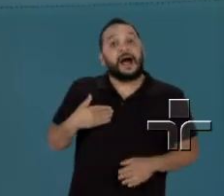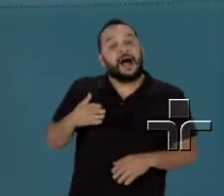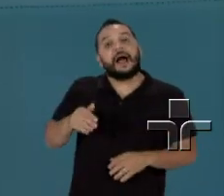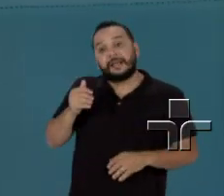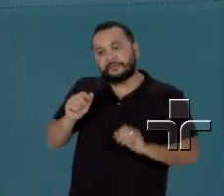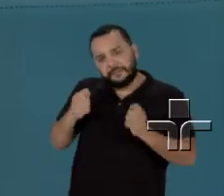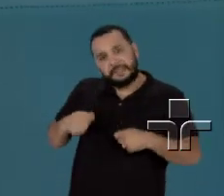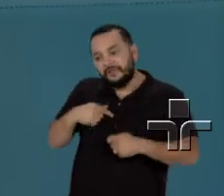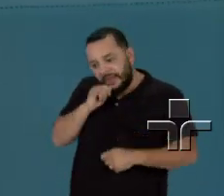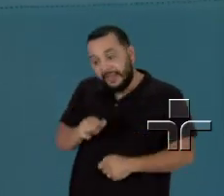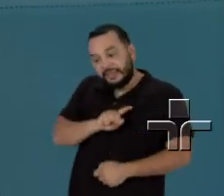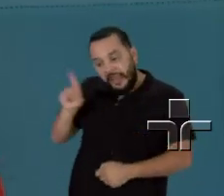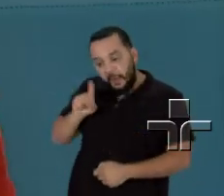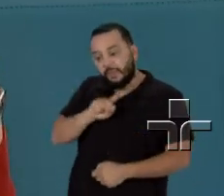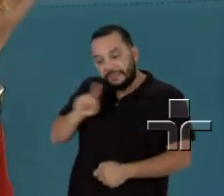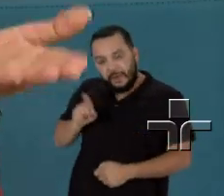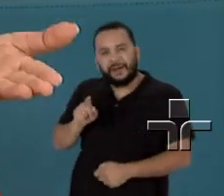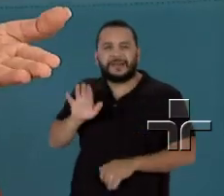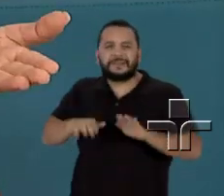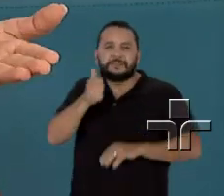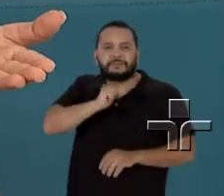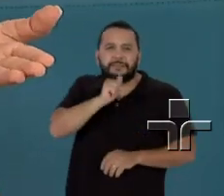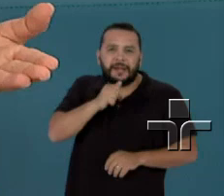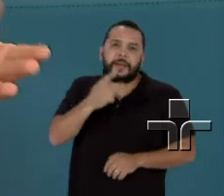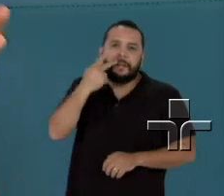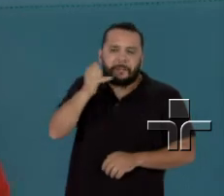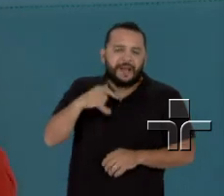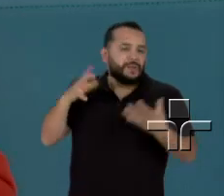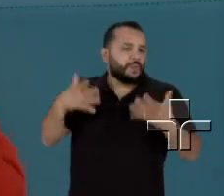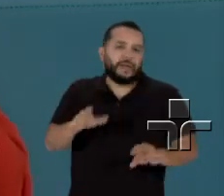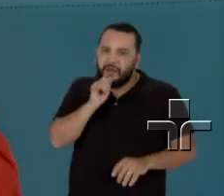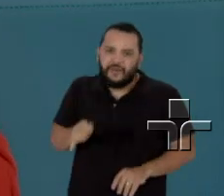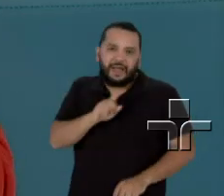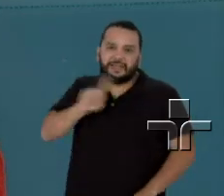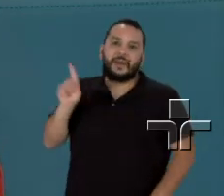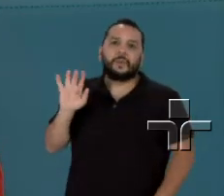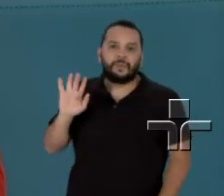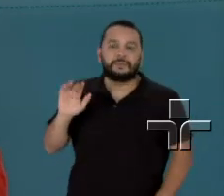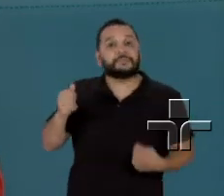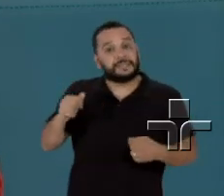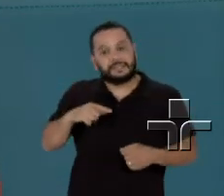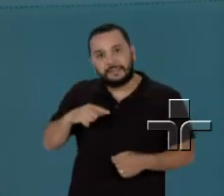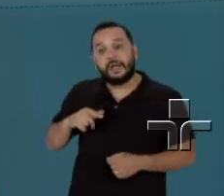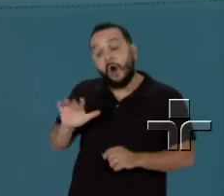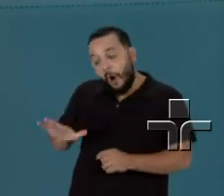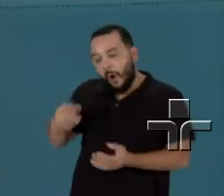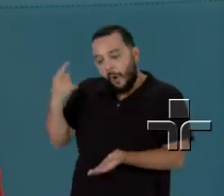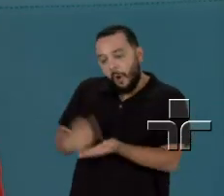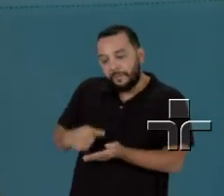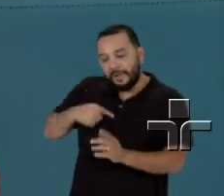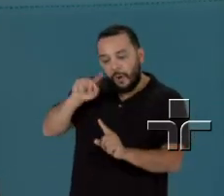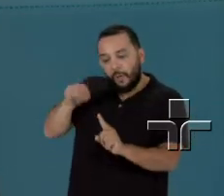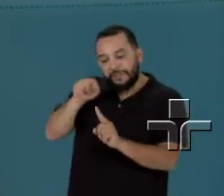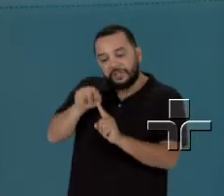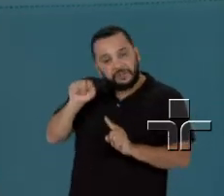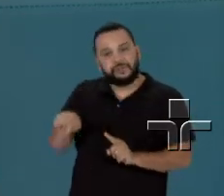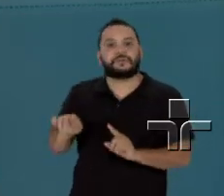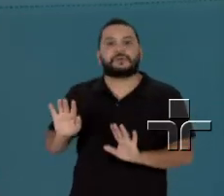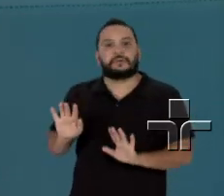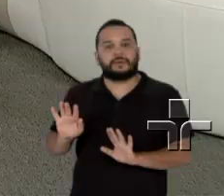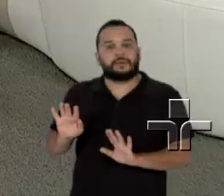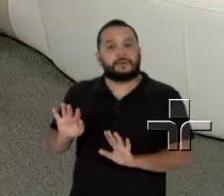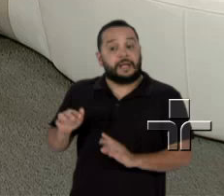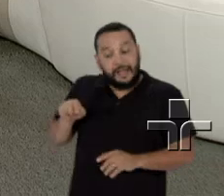hora o que é preciso fazer né colocar um objetivo para a criança aprender né a